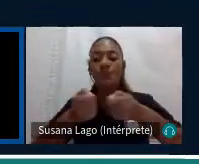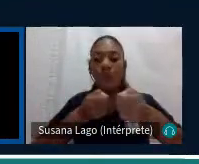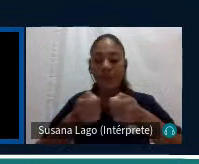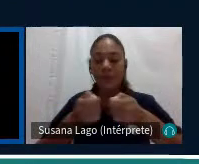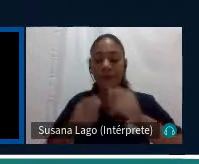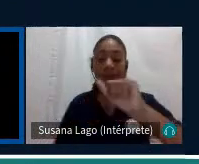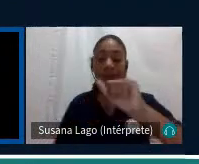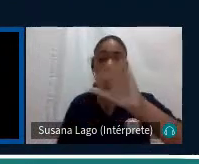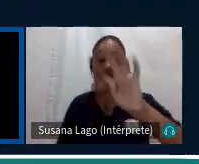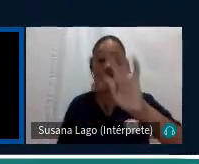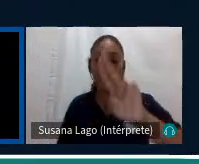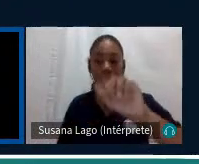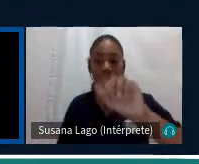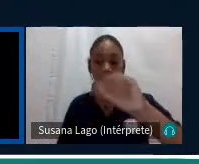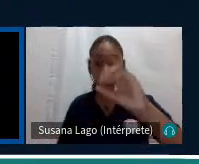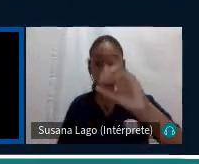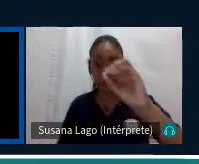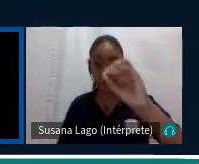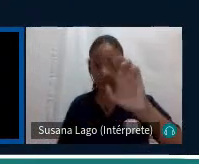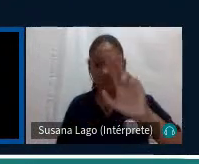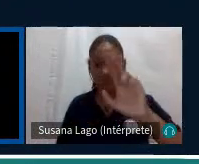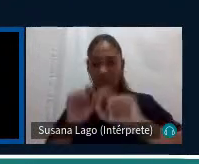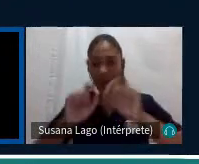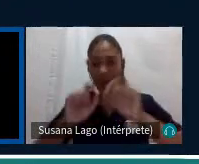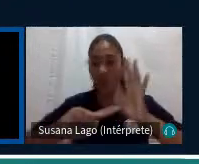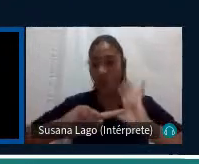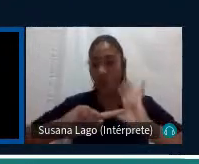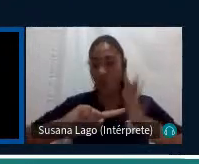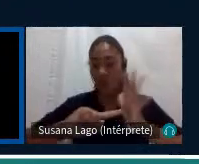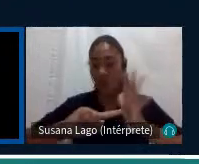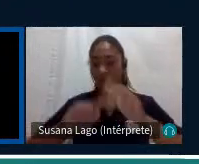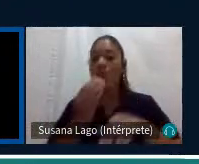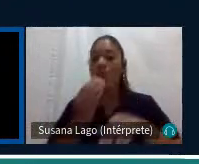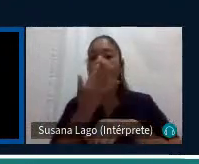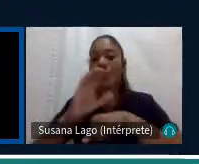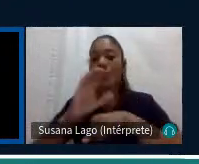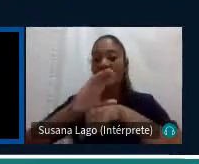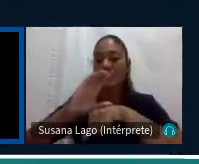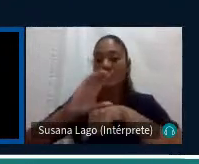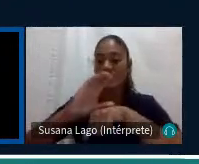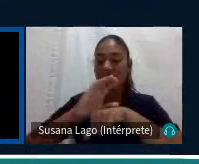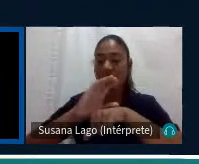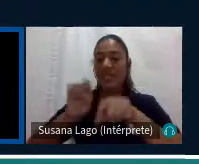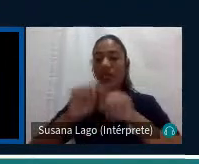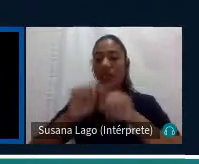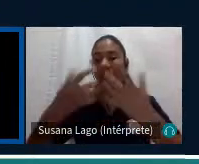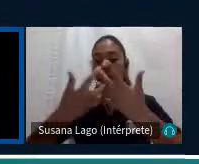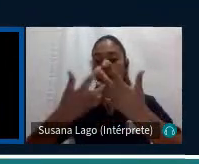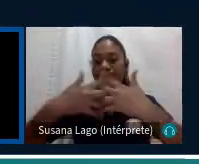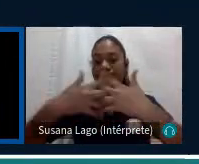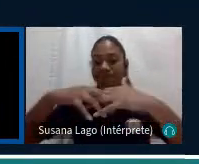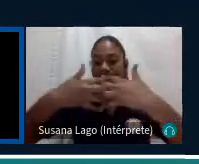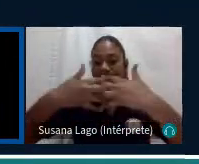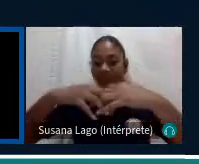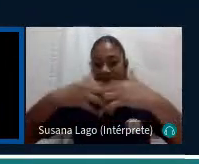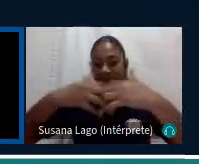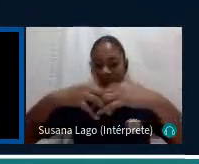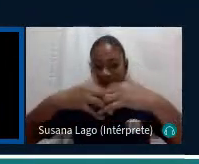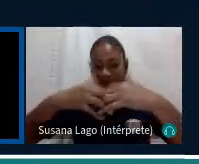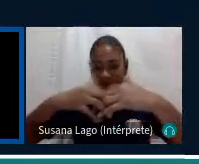está vendo, cinza, e essas engrenagens. Por que as engrenagens? Na aula de mecânica você vai saber, está no